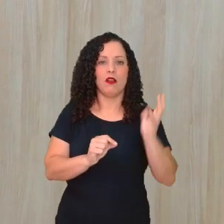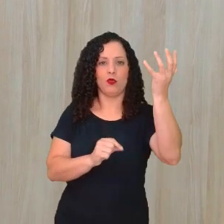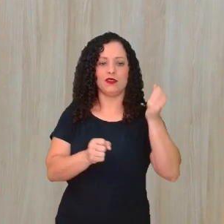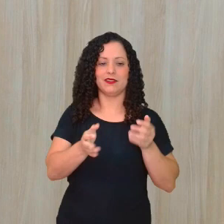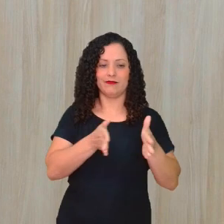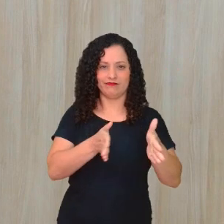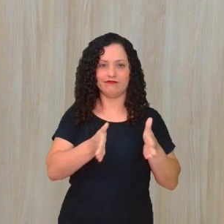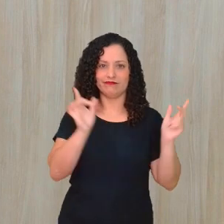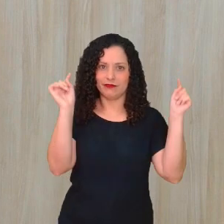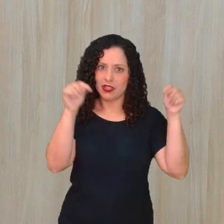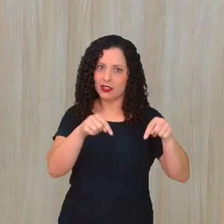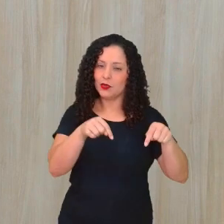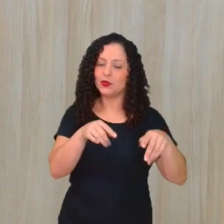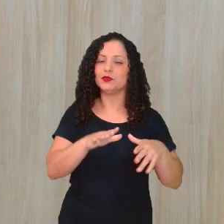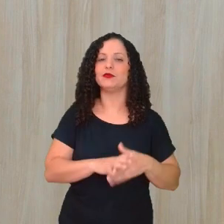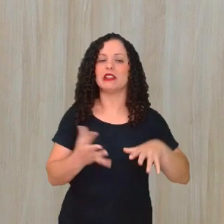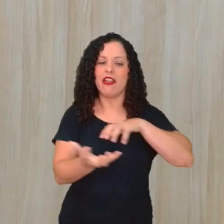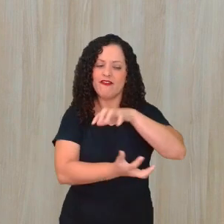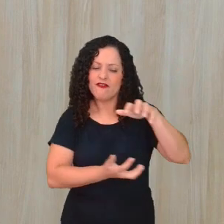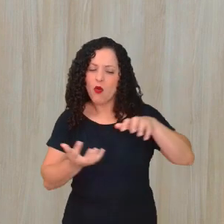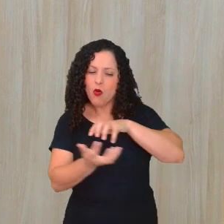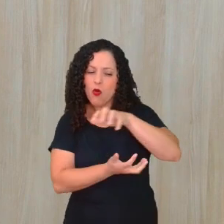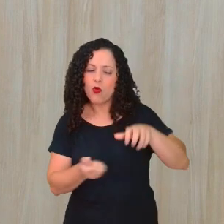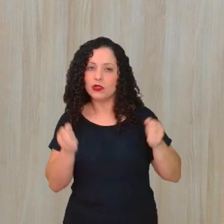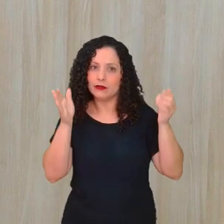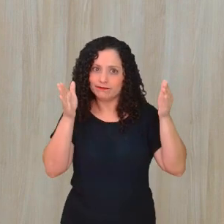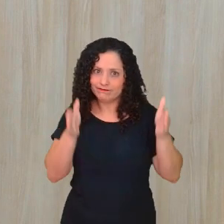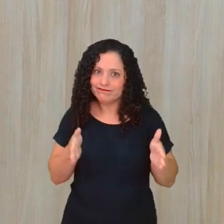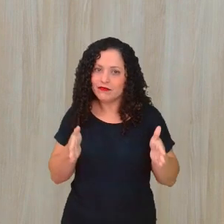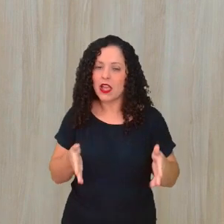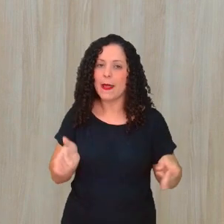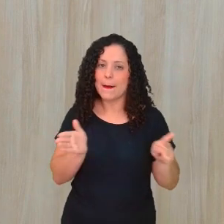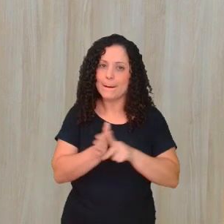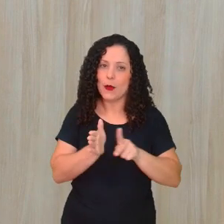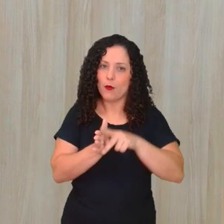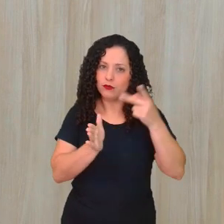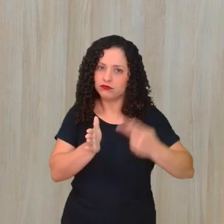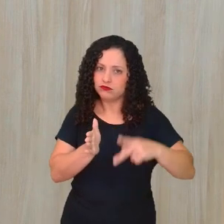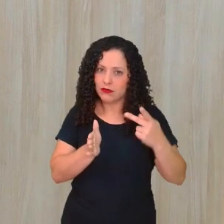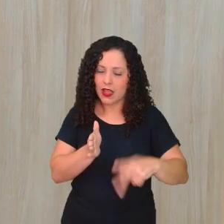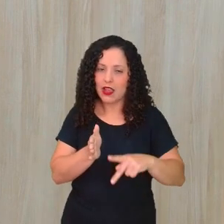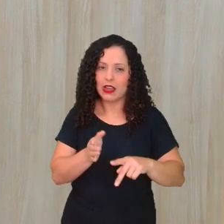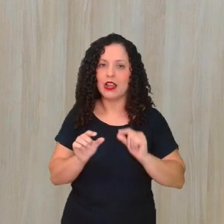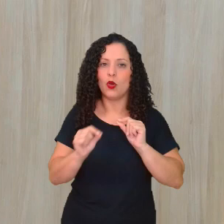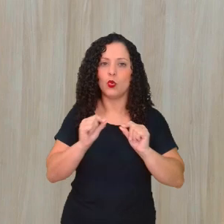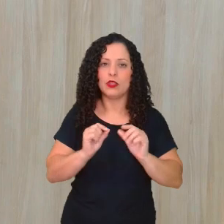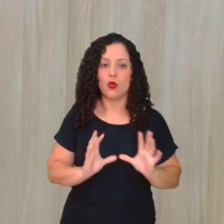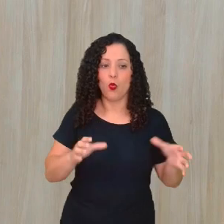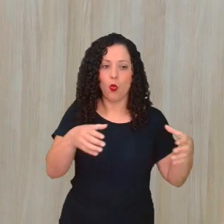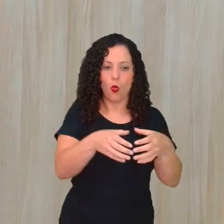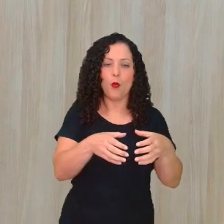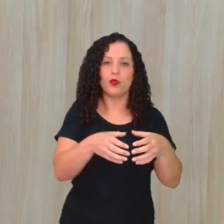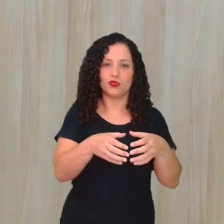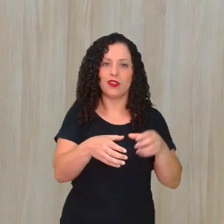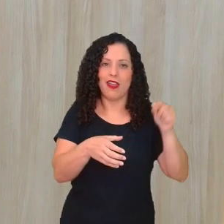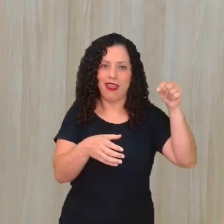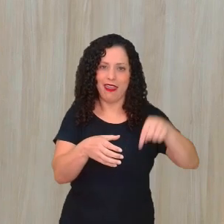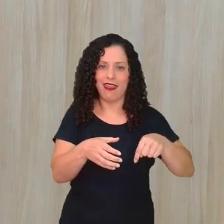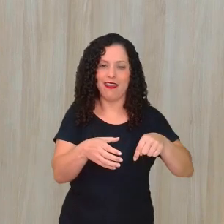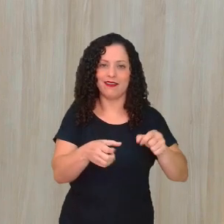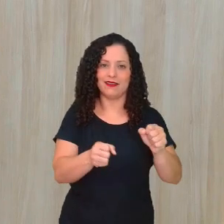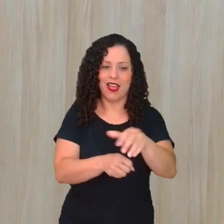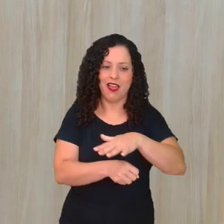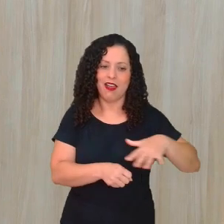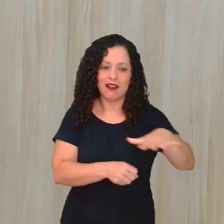momento. Então, essa revolta aí da Sabinada, ela é especificamente a insatisfação das classes médias